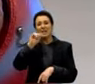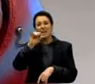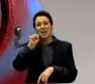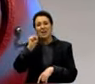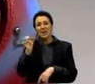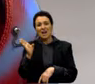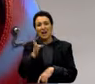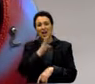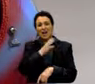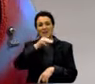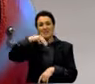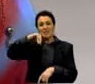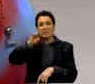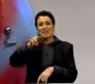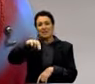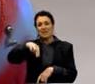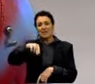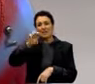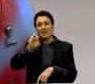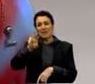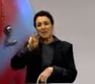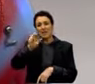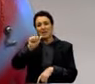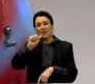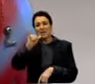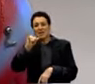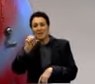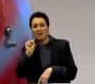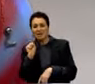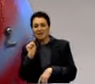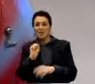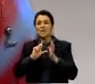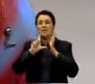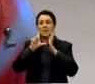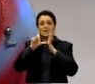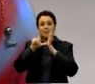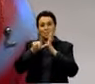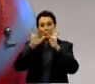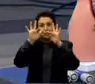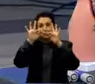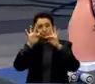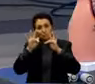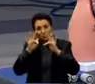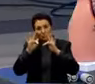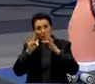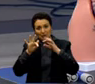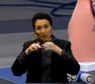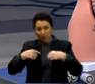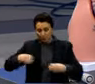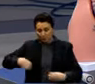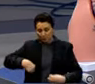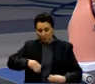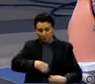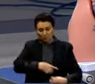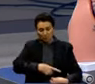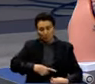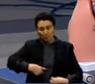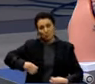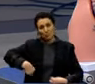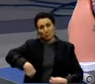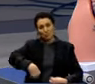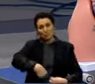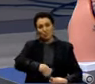nosso organismo. Tá? E aqui no final do intestino grosso, então é